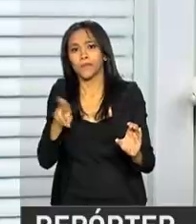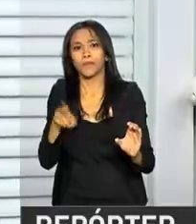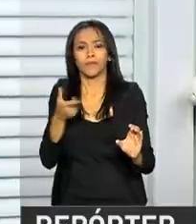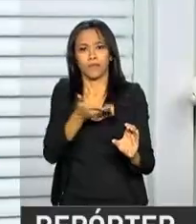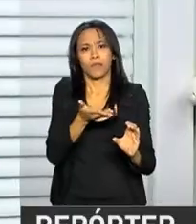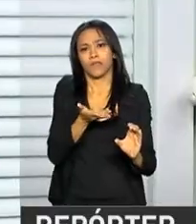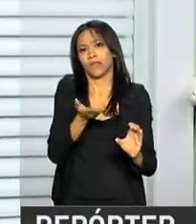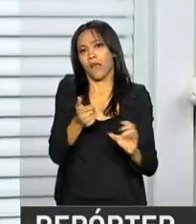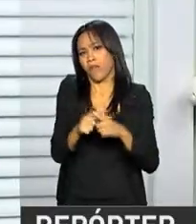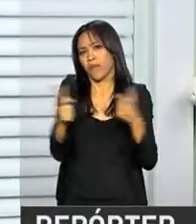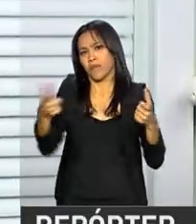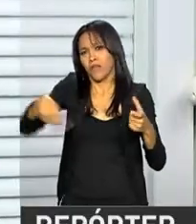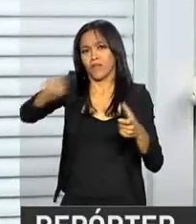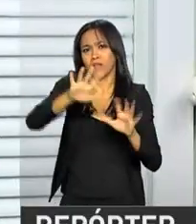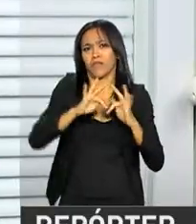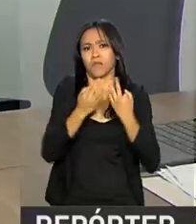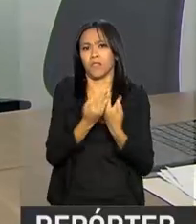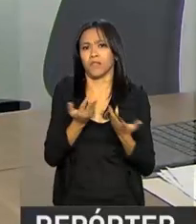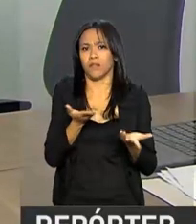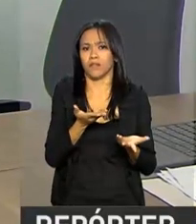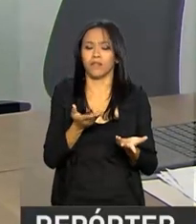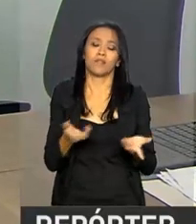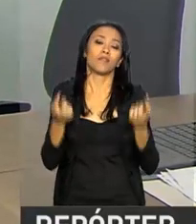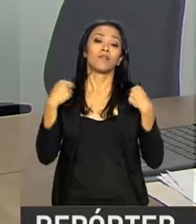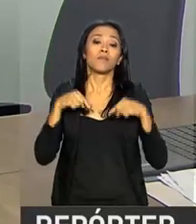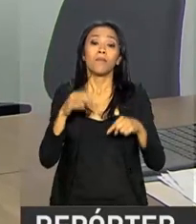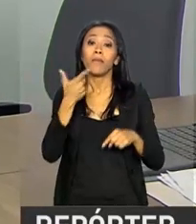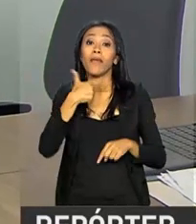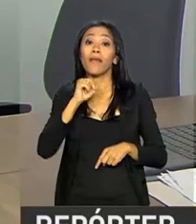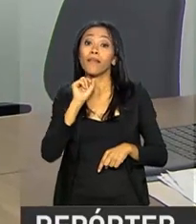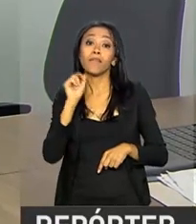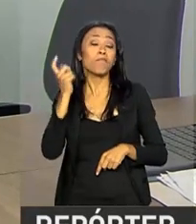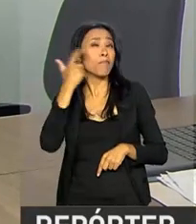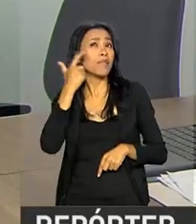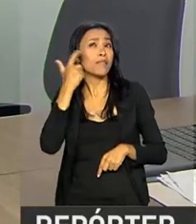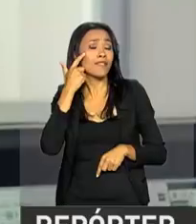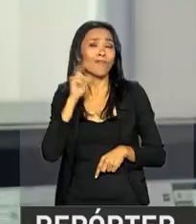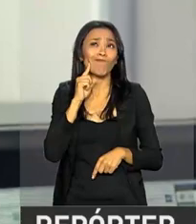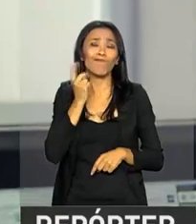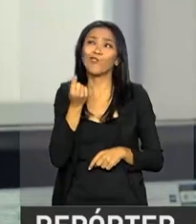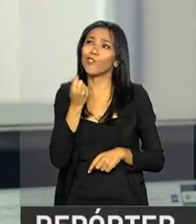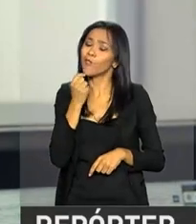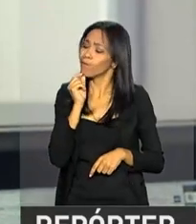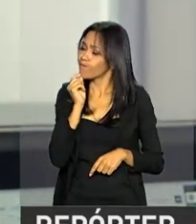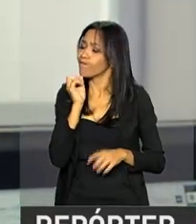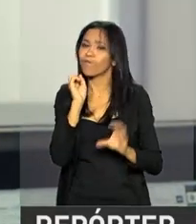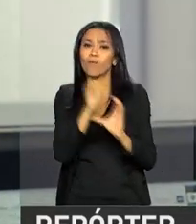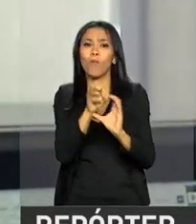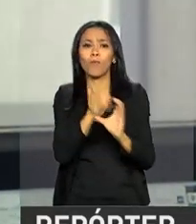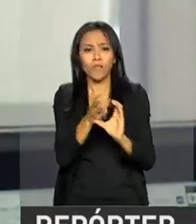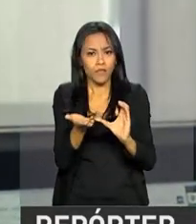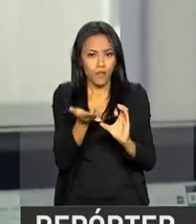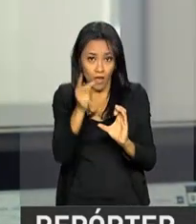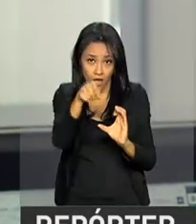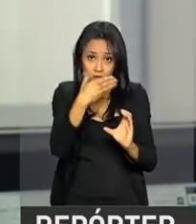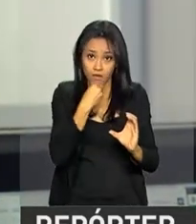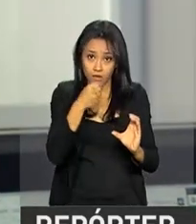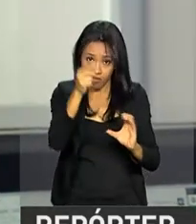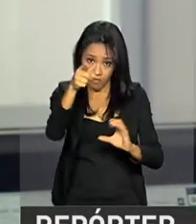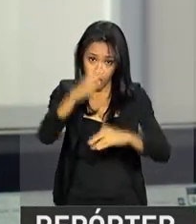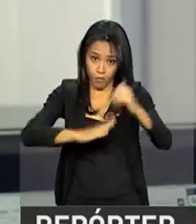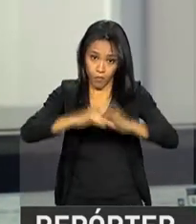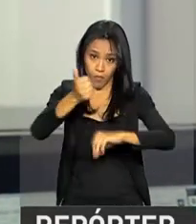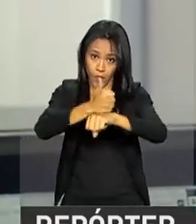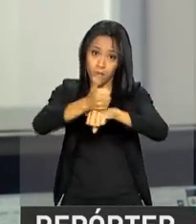da caixa pela maioria das famílias brasileiras e para quem está pensando em investir o dinheiro e começar uma poupança este economista